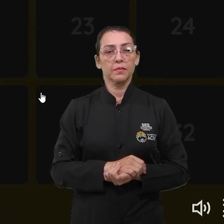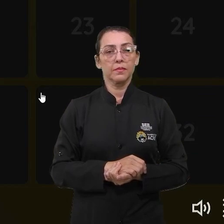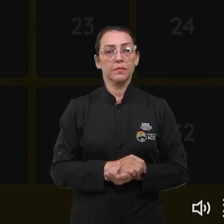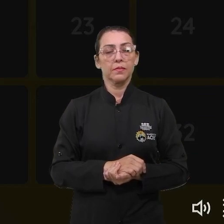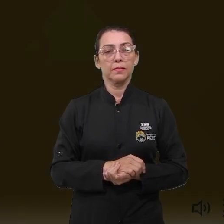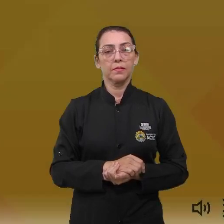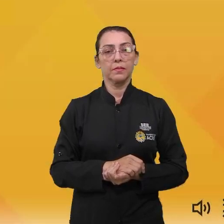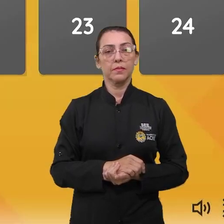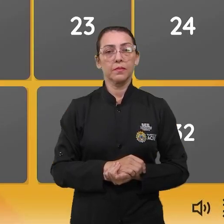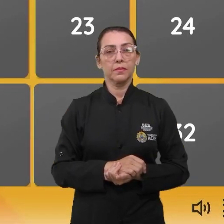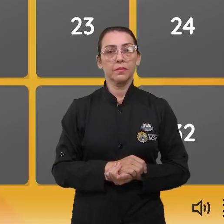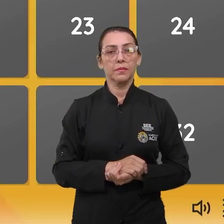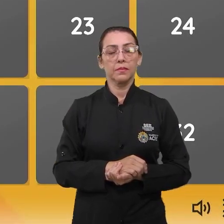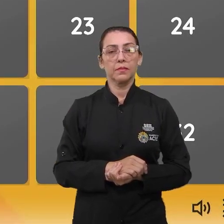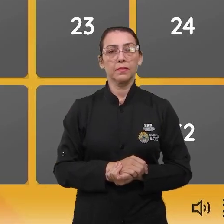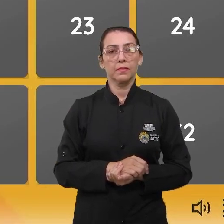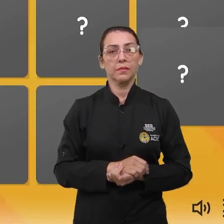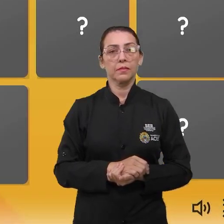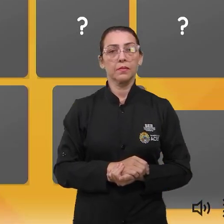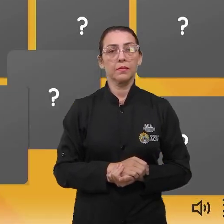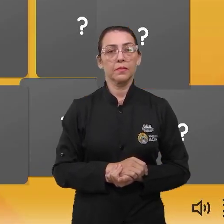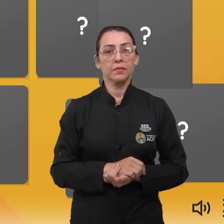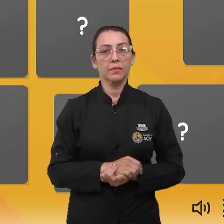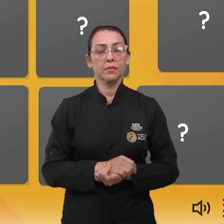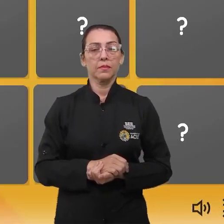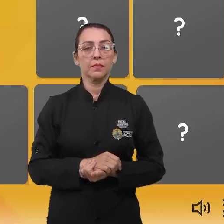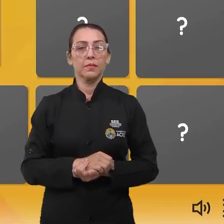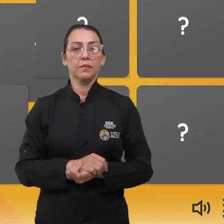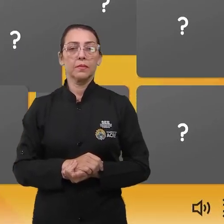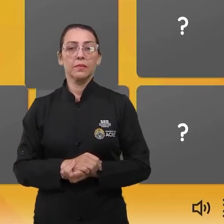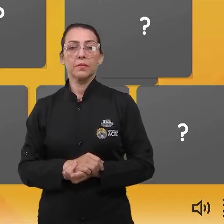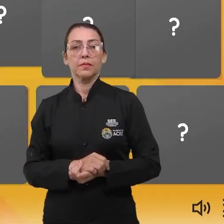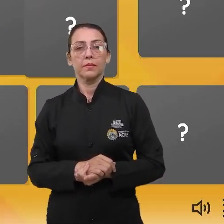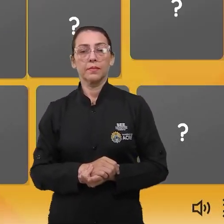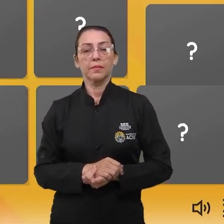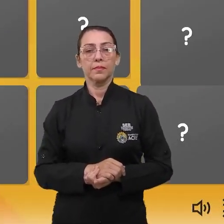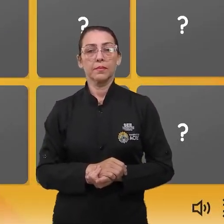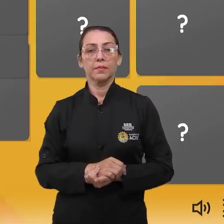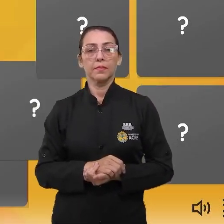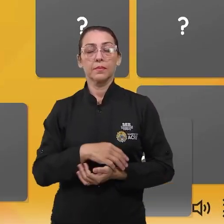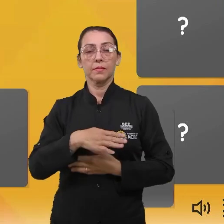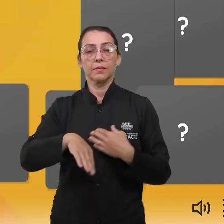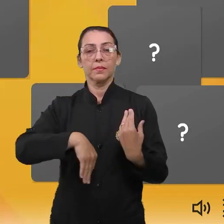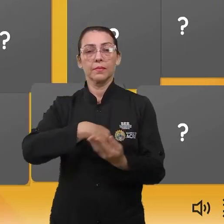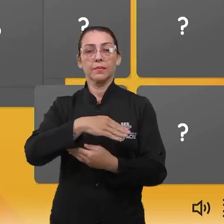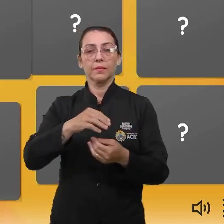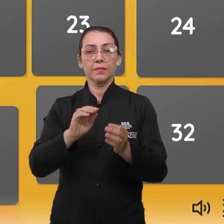Aí. Então vamos lá, vamos abrindo aqui, misturou.